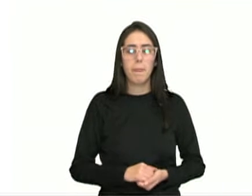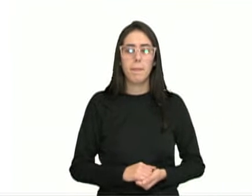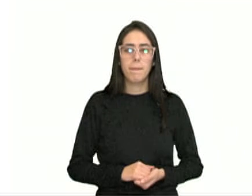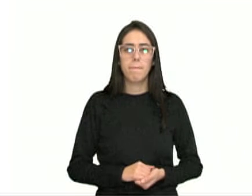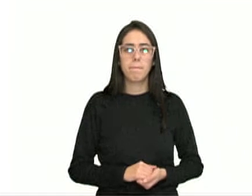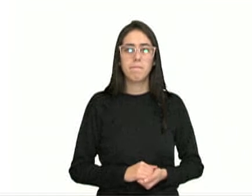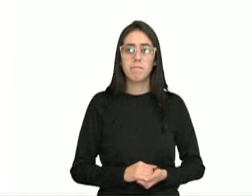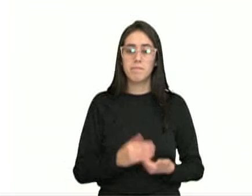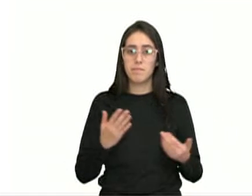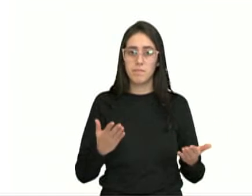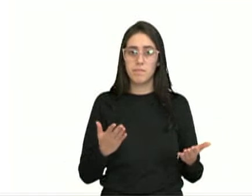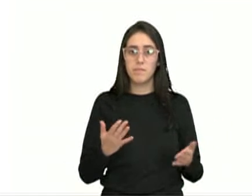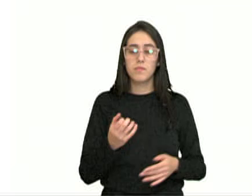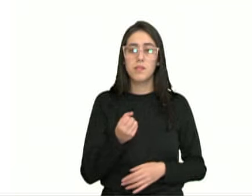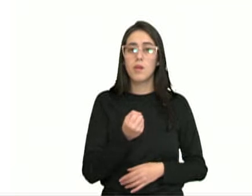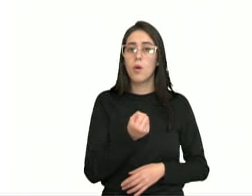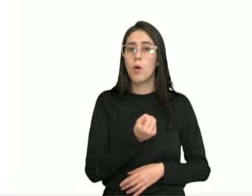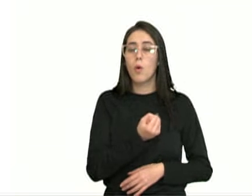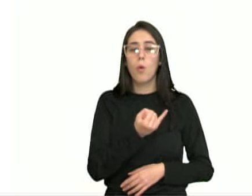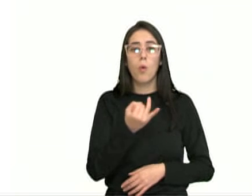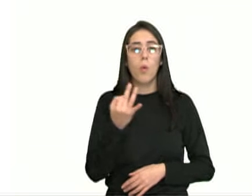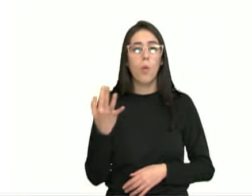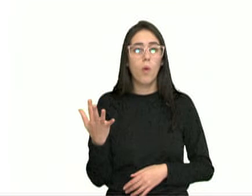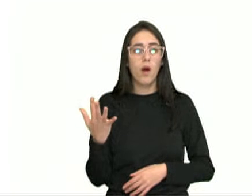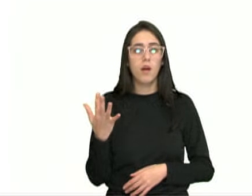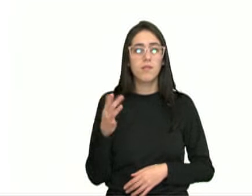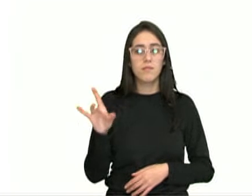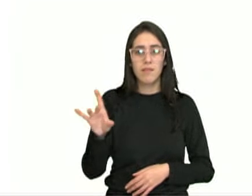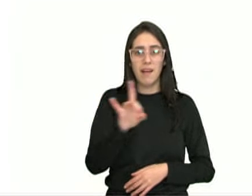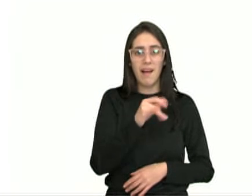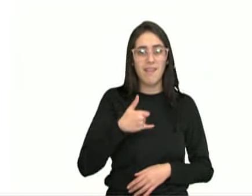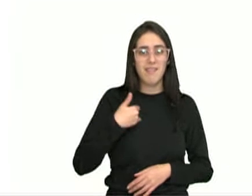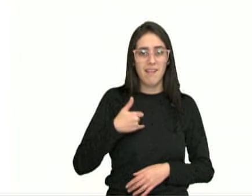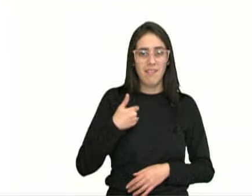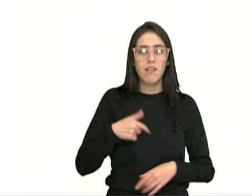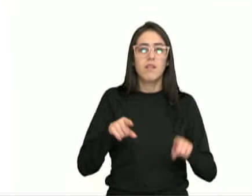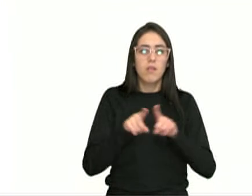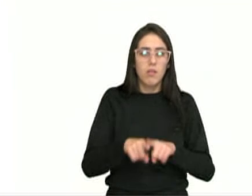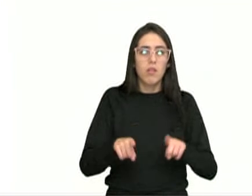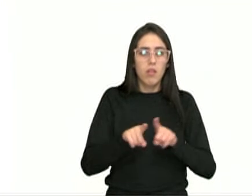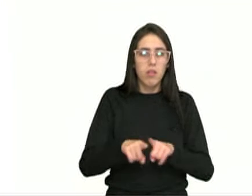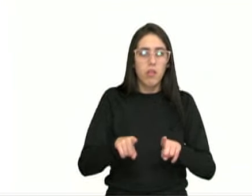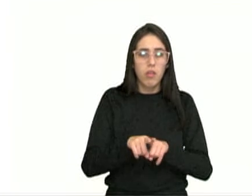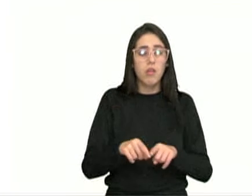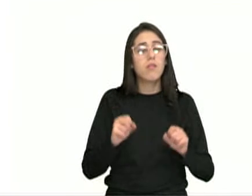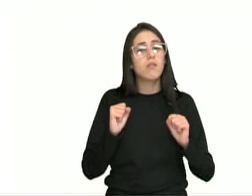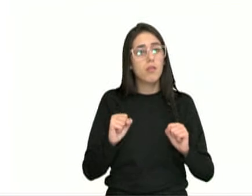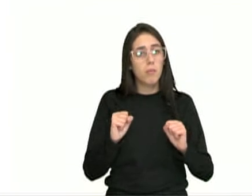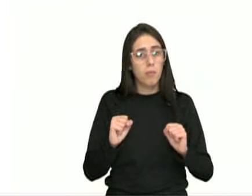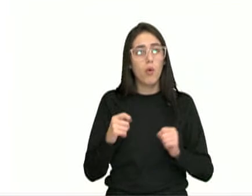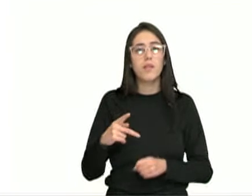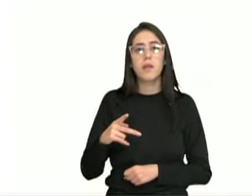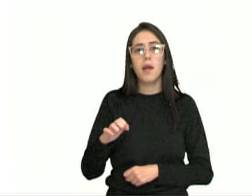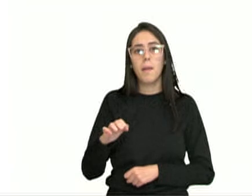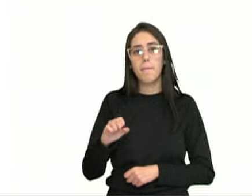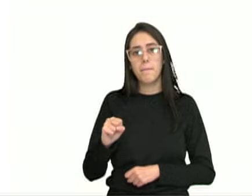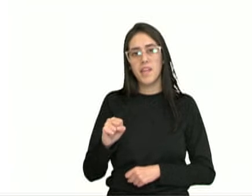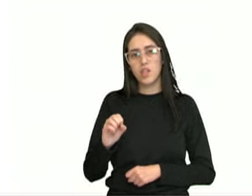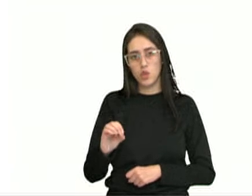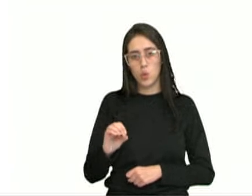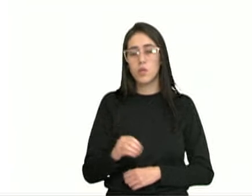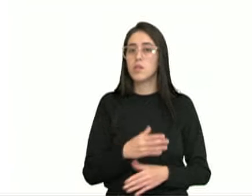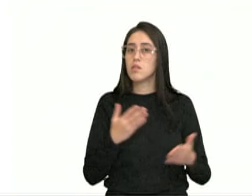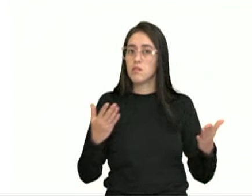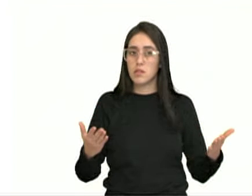Veja, a quantidade de vezes que cada idade se repete, ela pode ser considerada um peso.